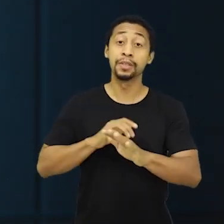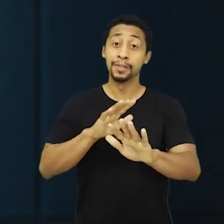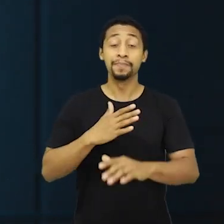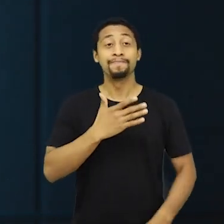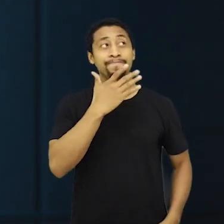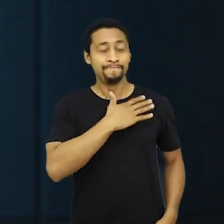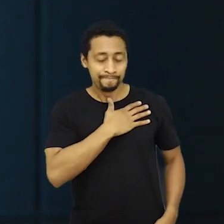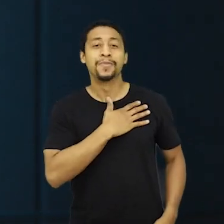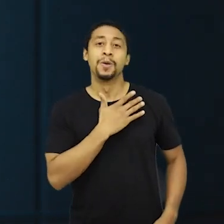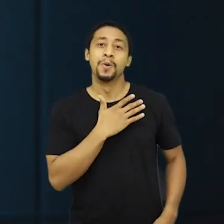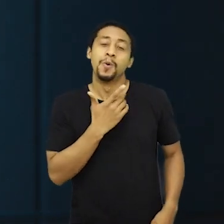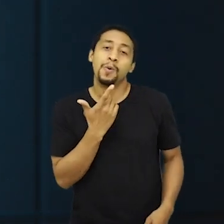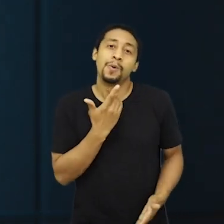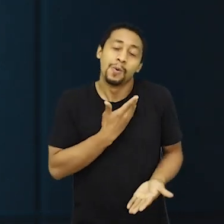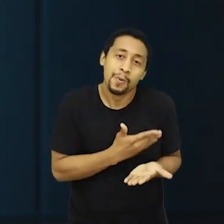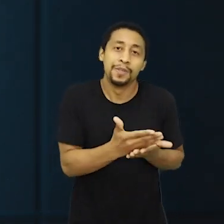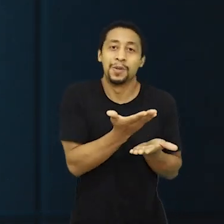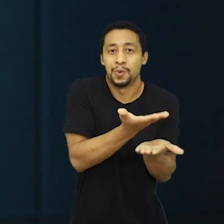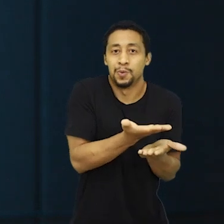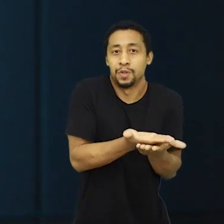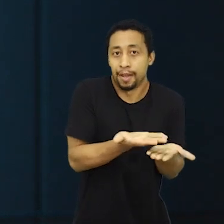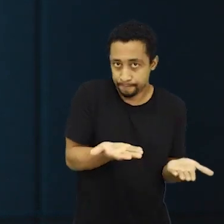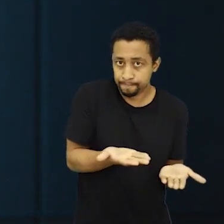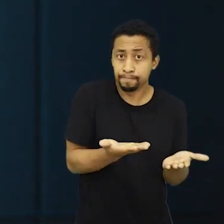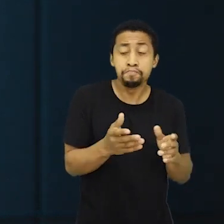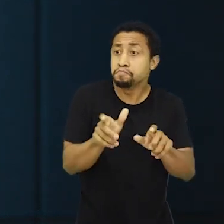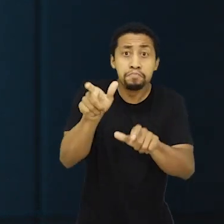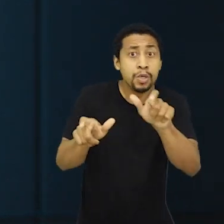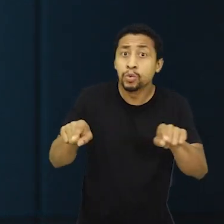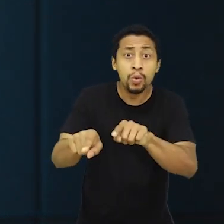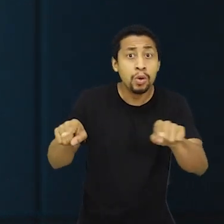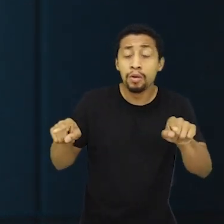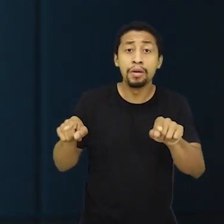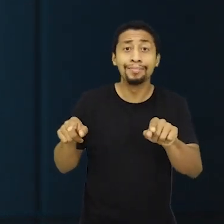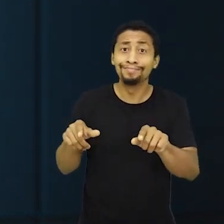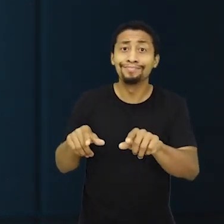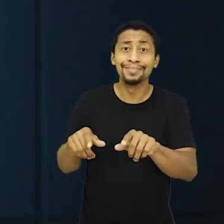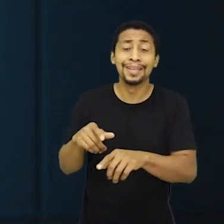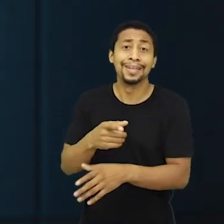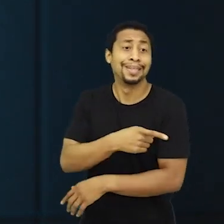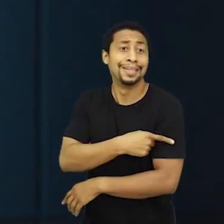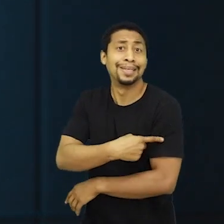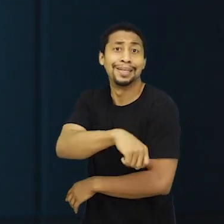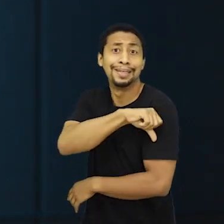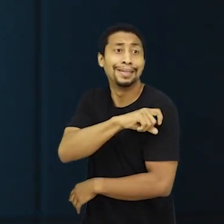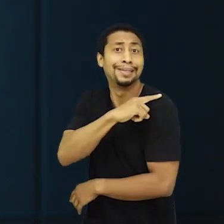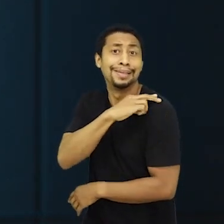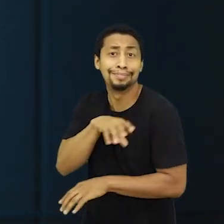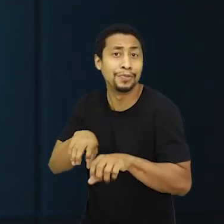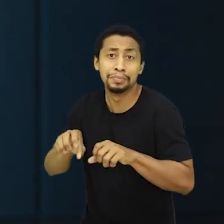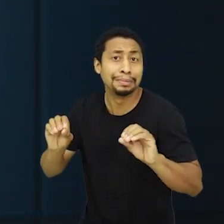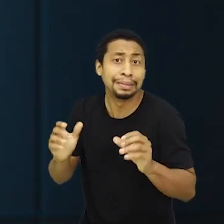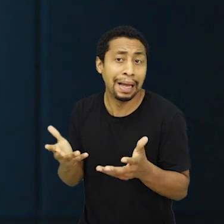engajamento político de pessoas que não tiveram uma grande escolaridade, enfim. E o que isso tem a ver e como eu